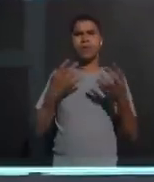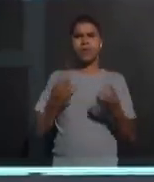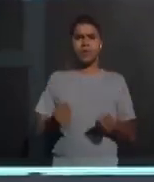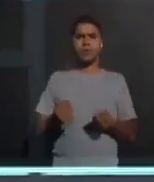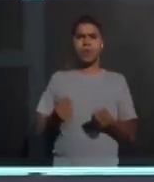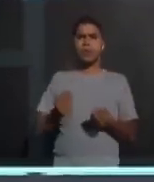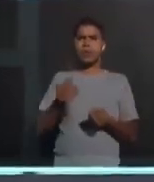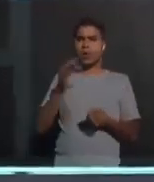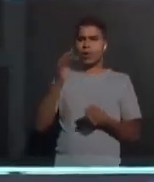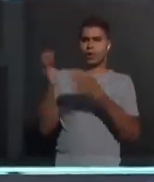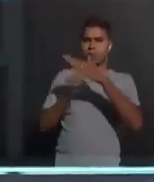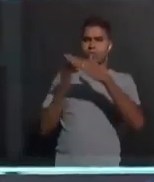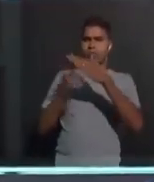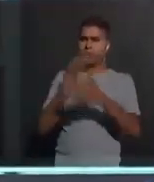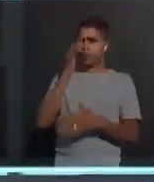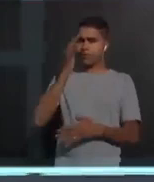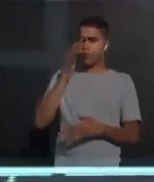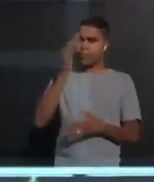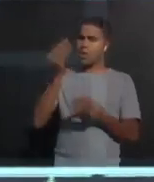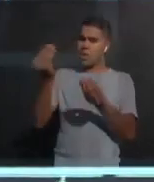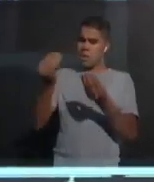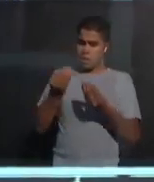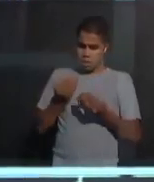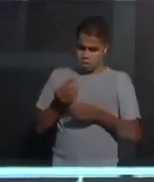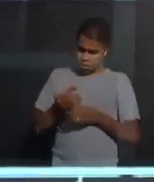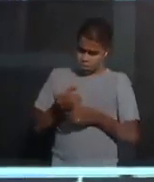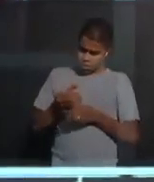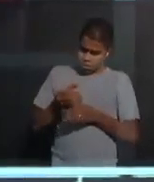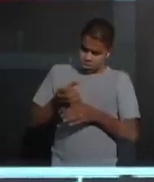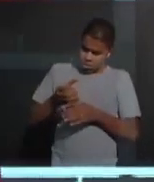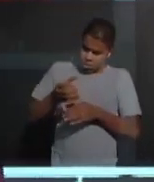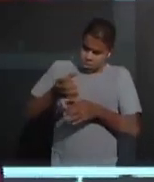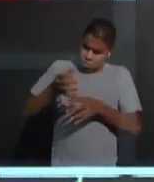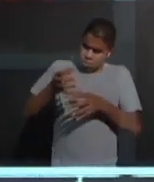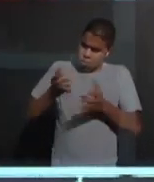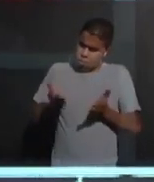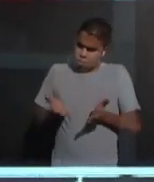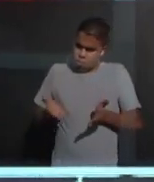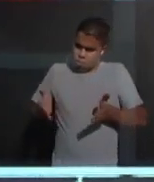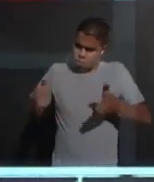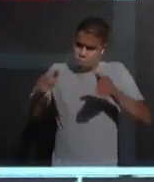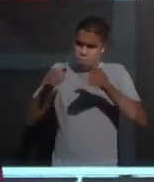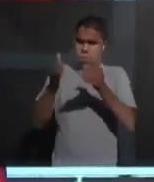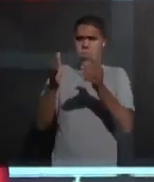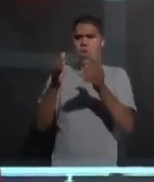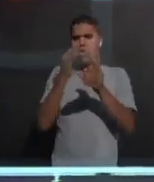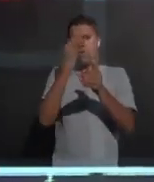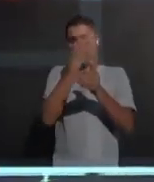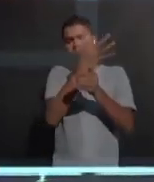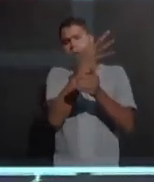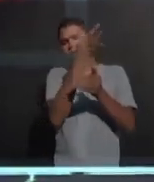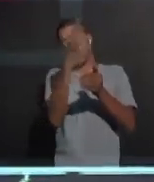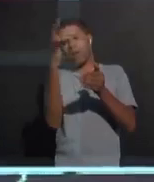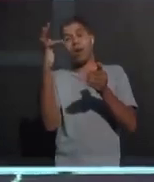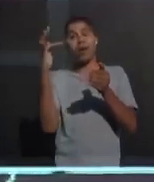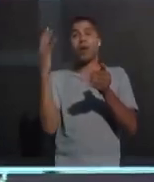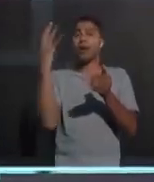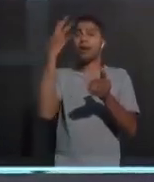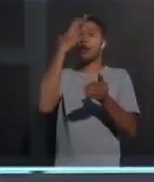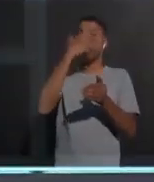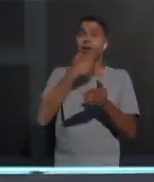floricultura umas flores lindas com os vasos lindos de vidro na minha casa ai que coisa maravilhosa